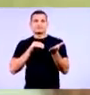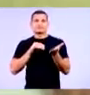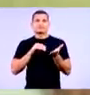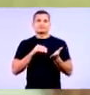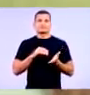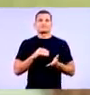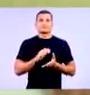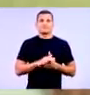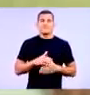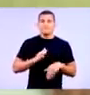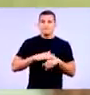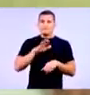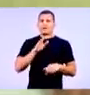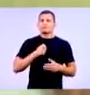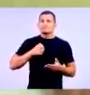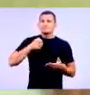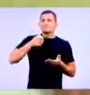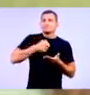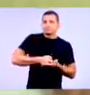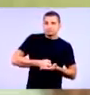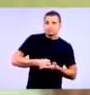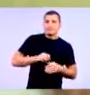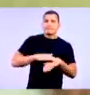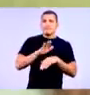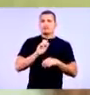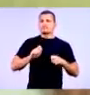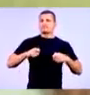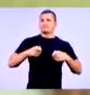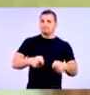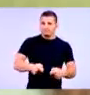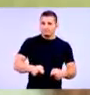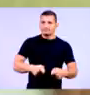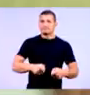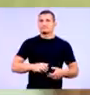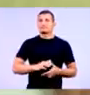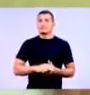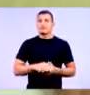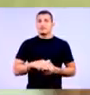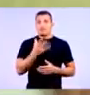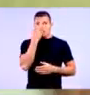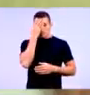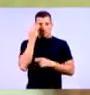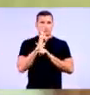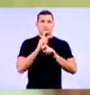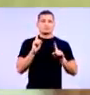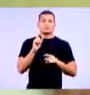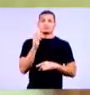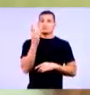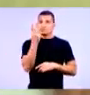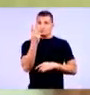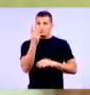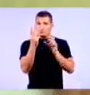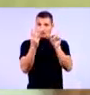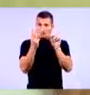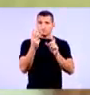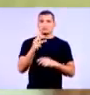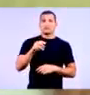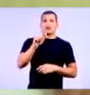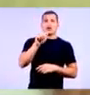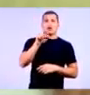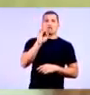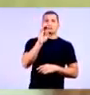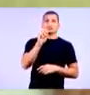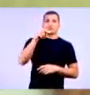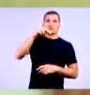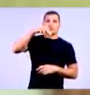determinação, mais força de vontade. E não se esqueçam dessas 3 palavrinhas que eu vou falar: autonomia, disciplina